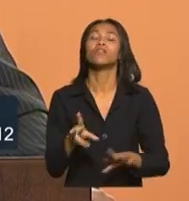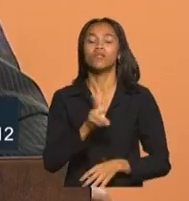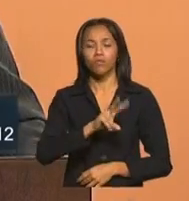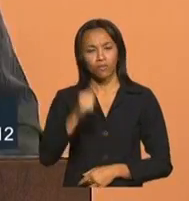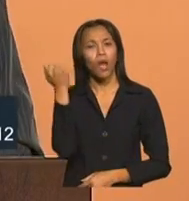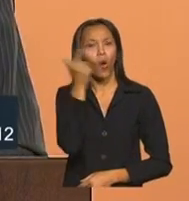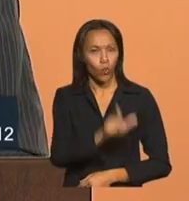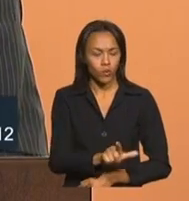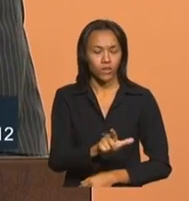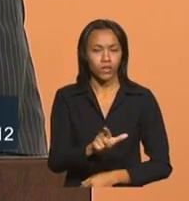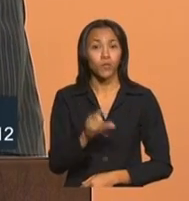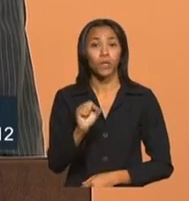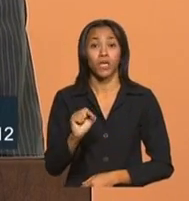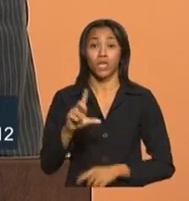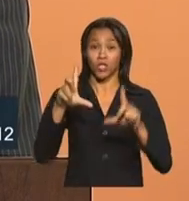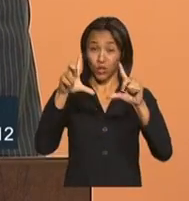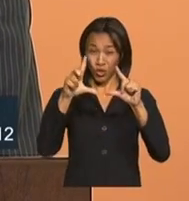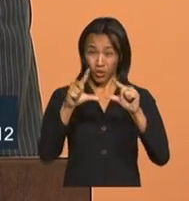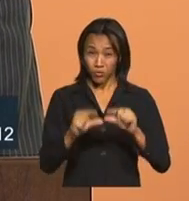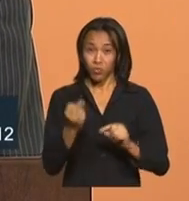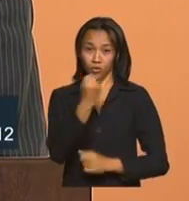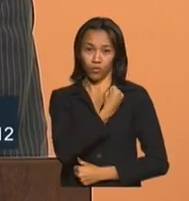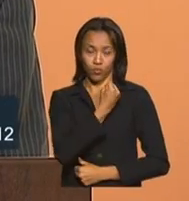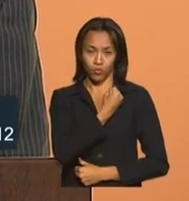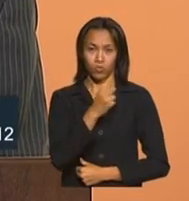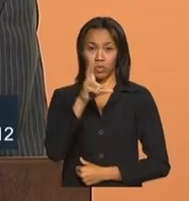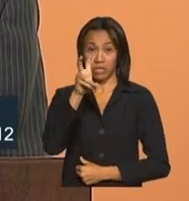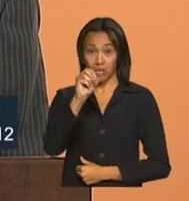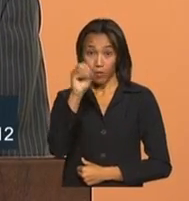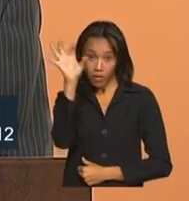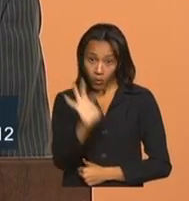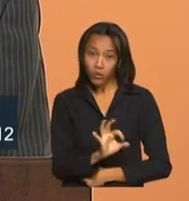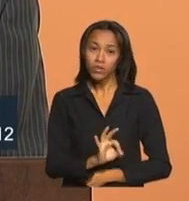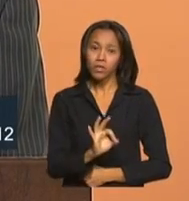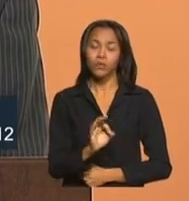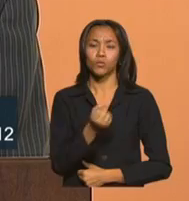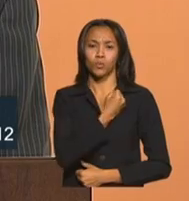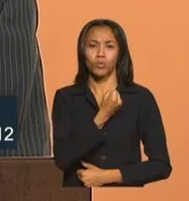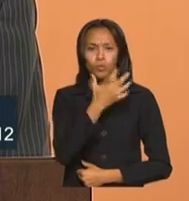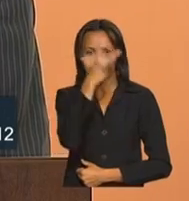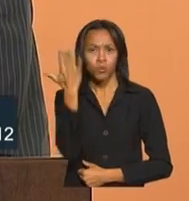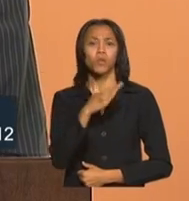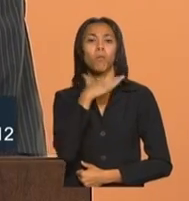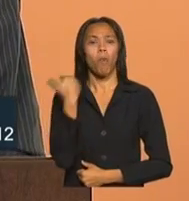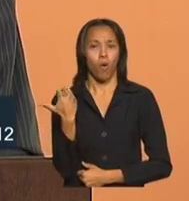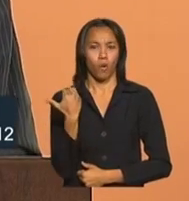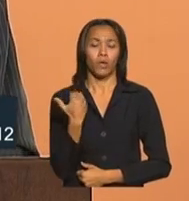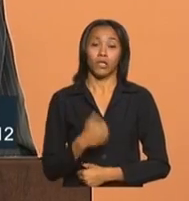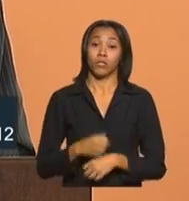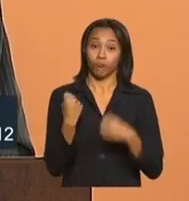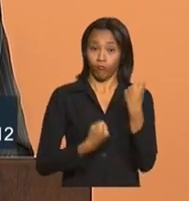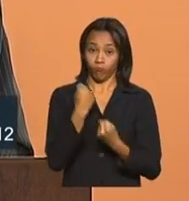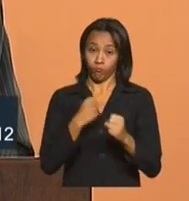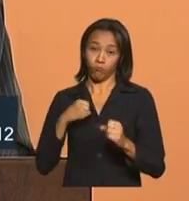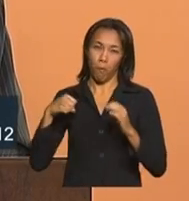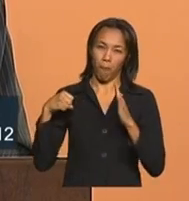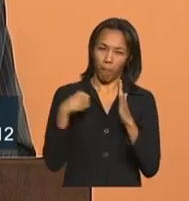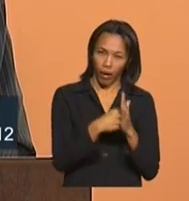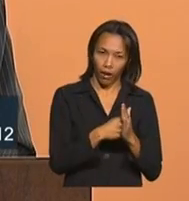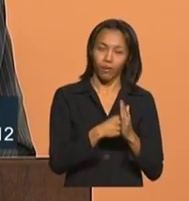conseguir reduzir em 50% o número de mortes no trânsito em nosso país